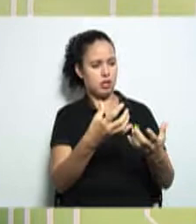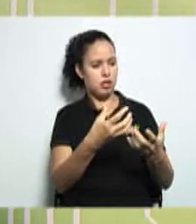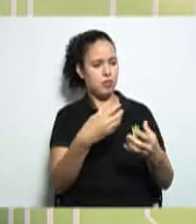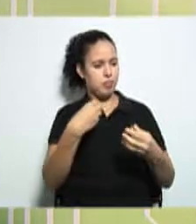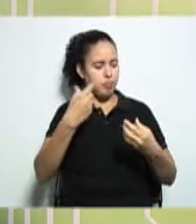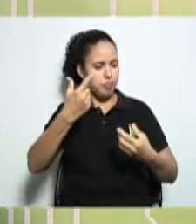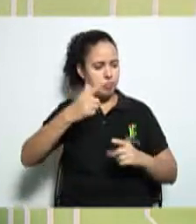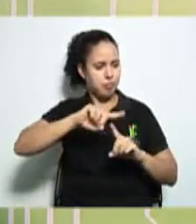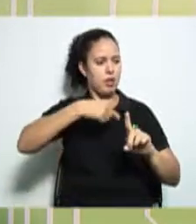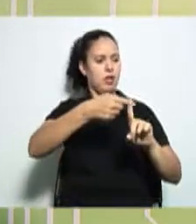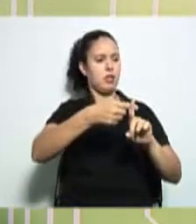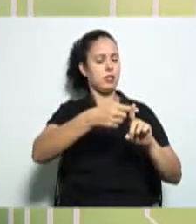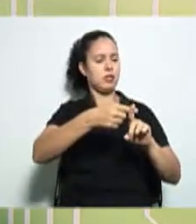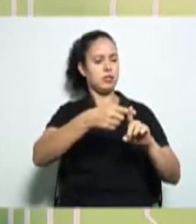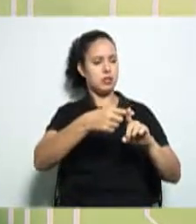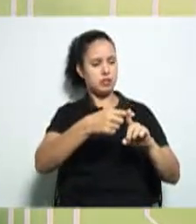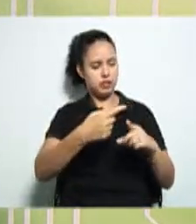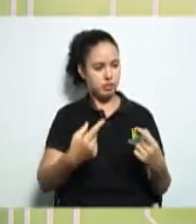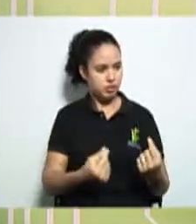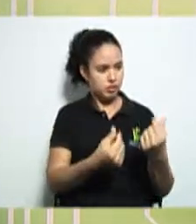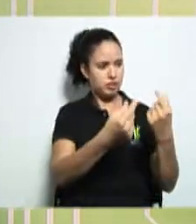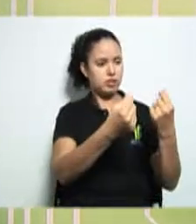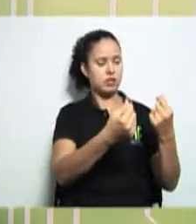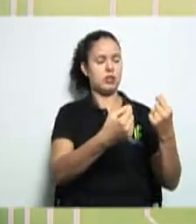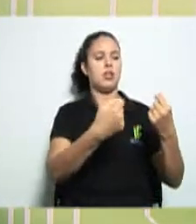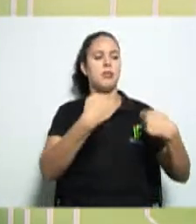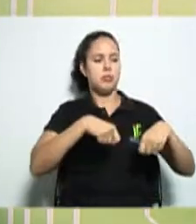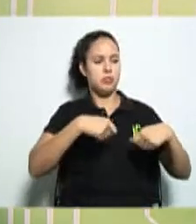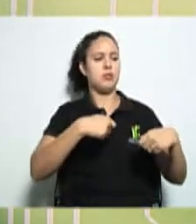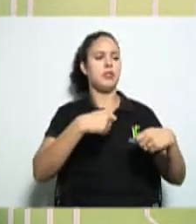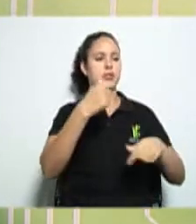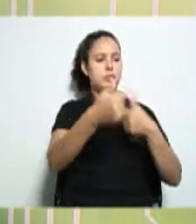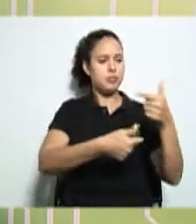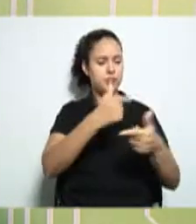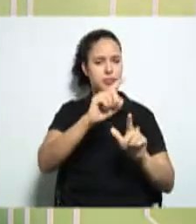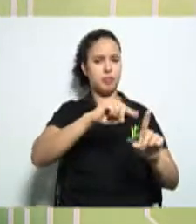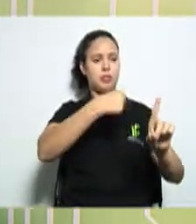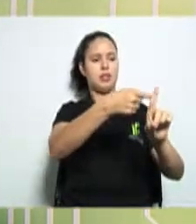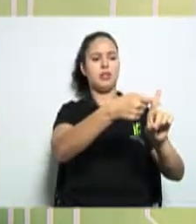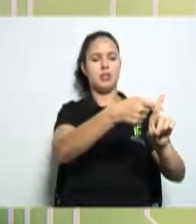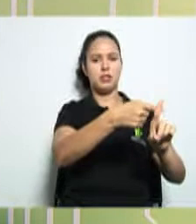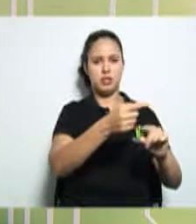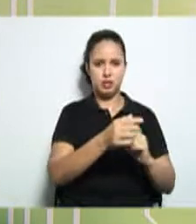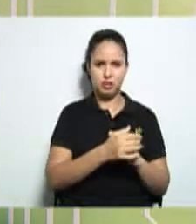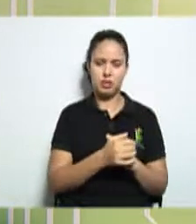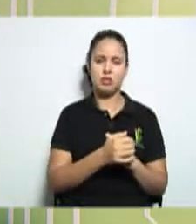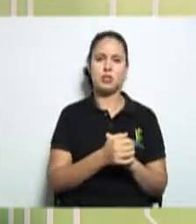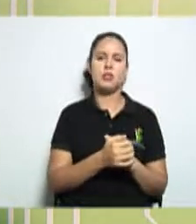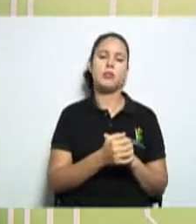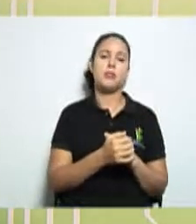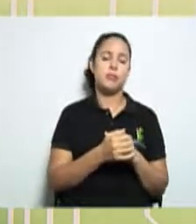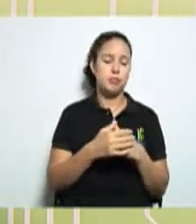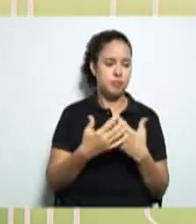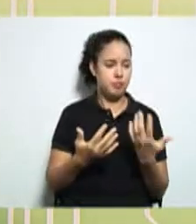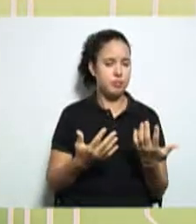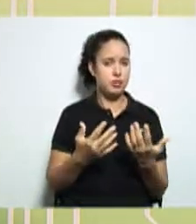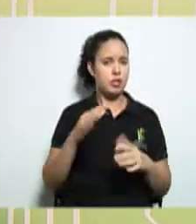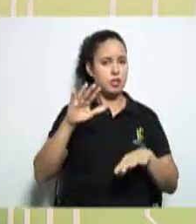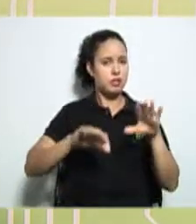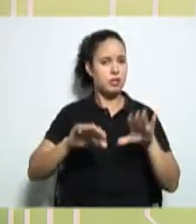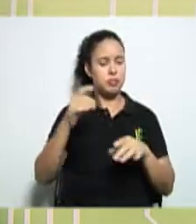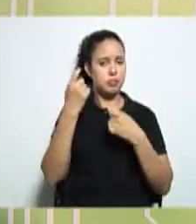vida através da questão financeira, ele vai ter que trabalhar mais. Eles não olhavam essa questão de que, às vezes,